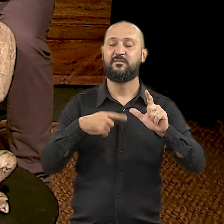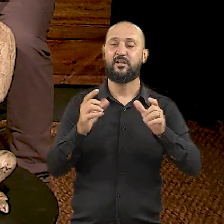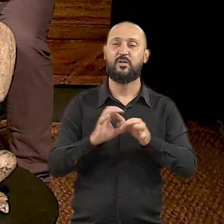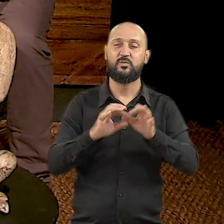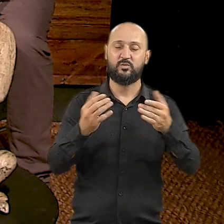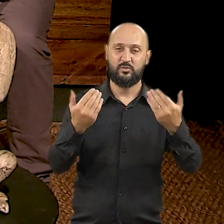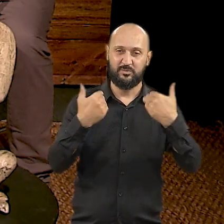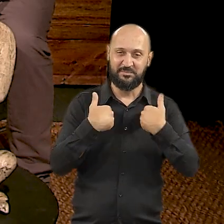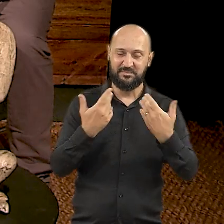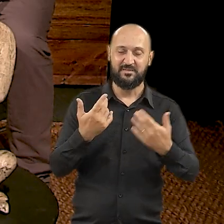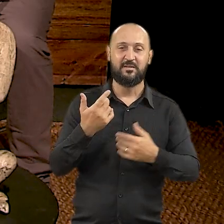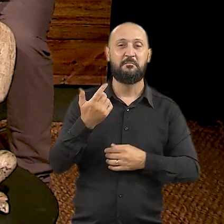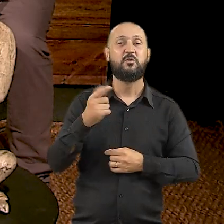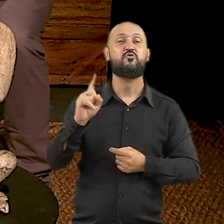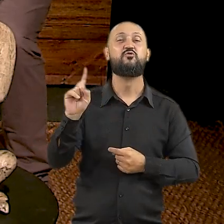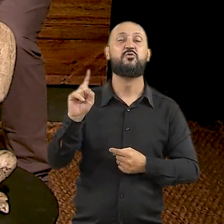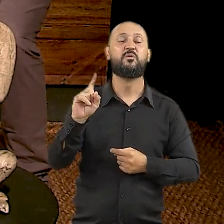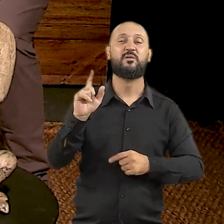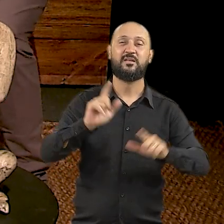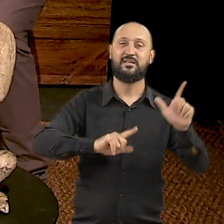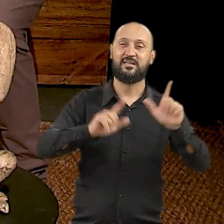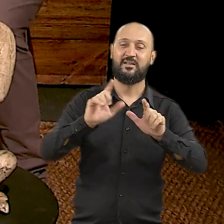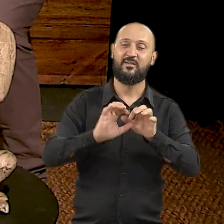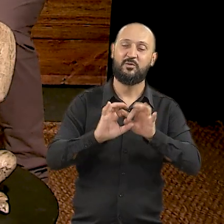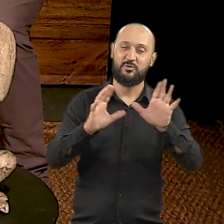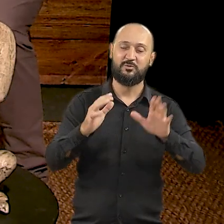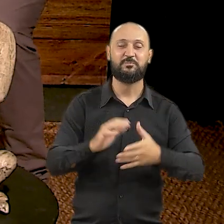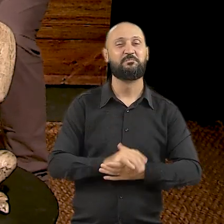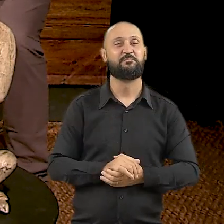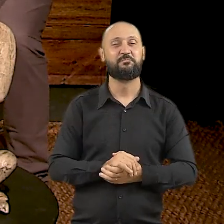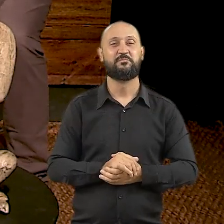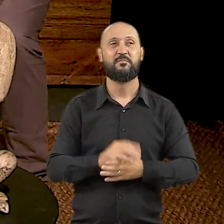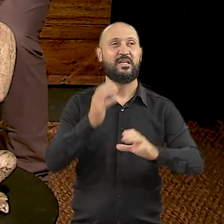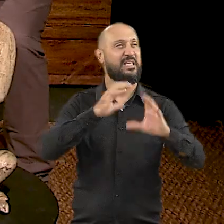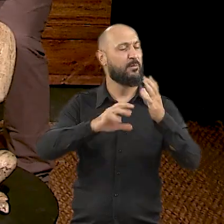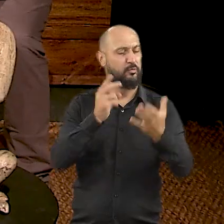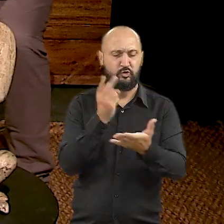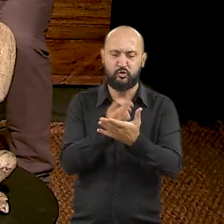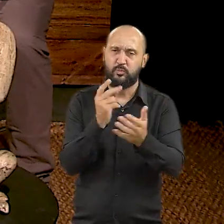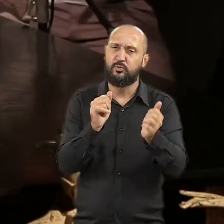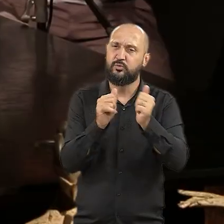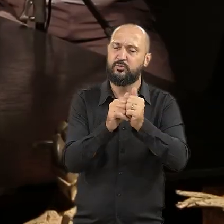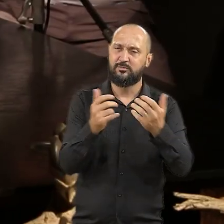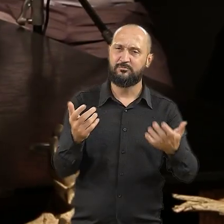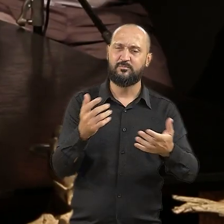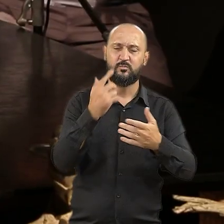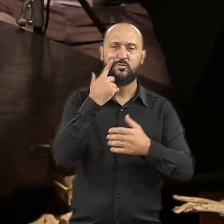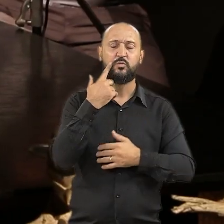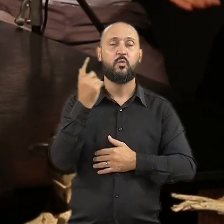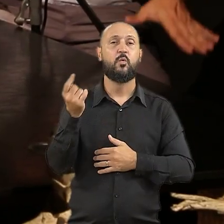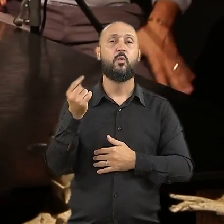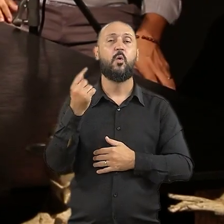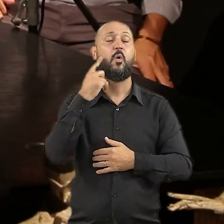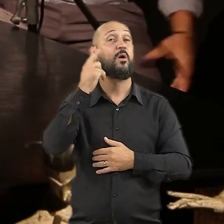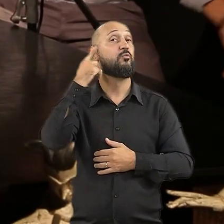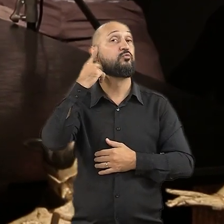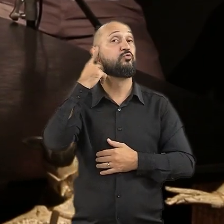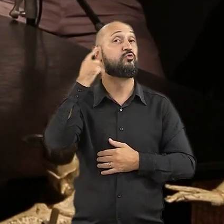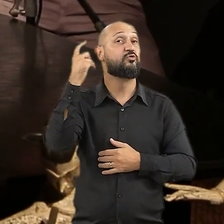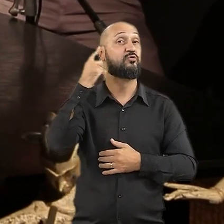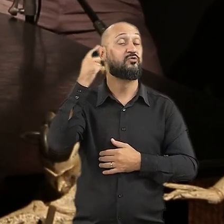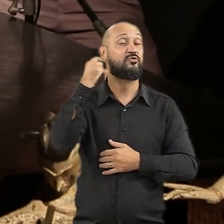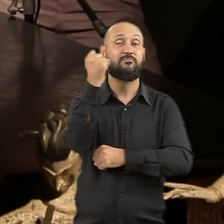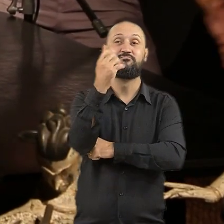nos proporcionando, né? É mais uma das que a TV nos proporcionou. E a música sempre ali. O Som do Mato foi